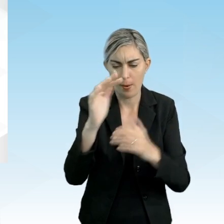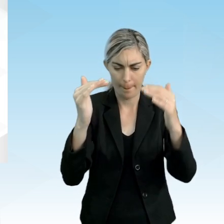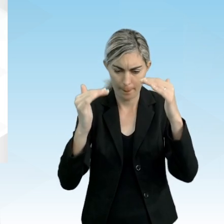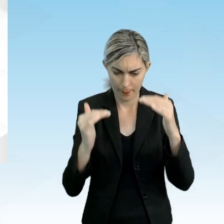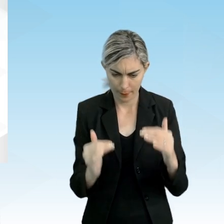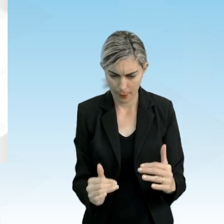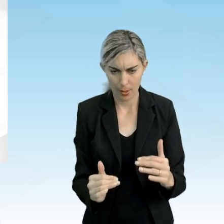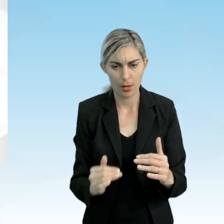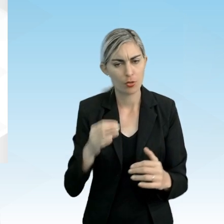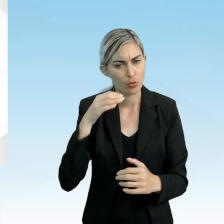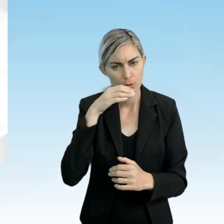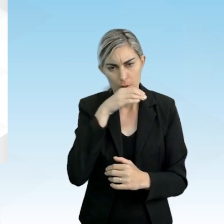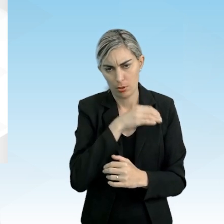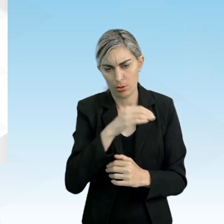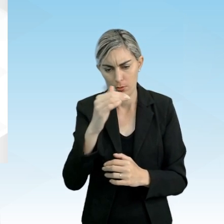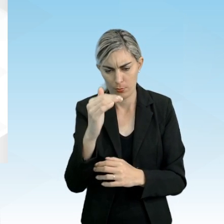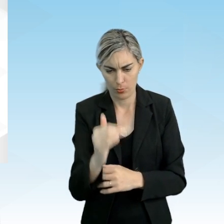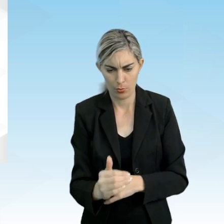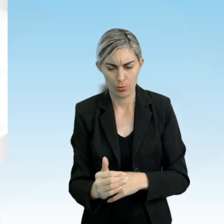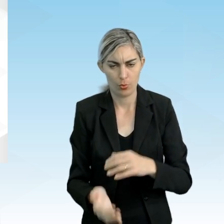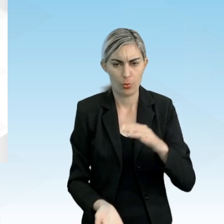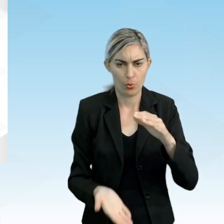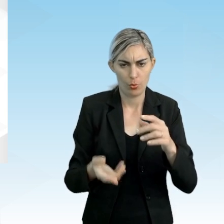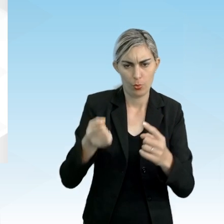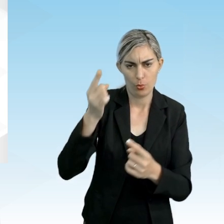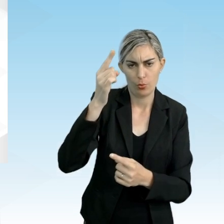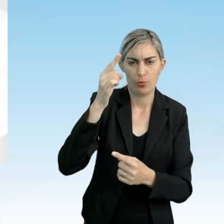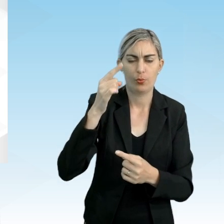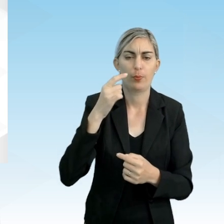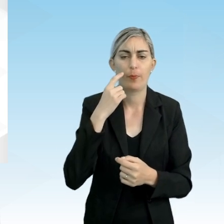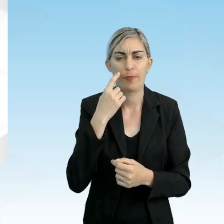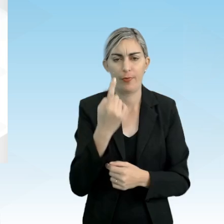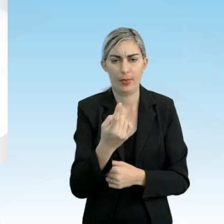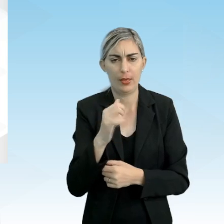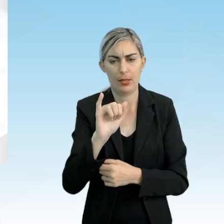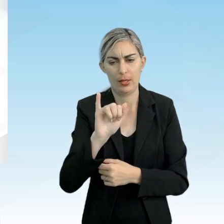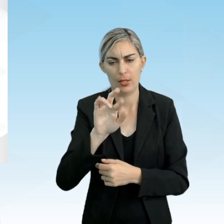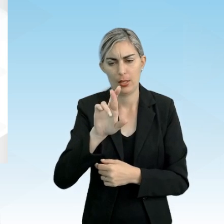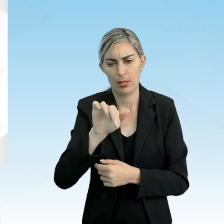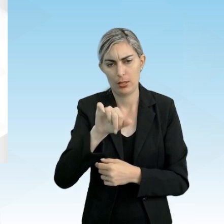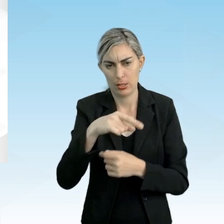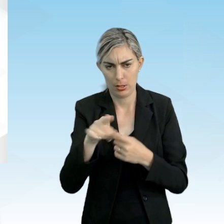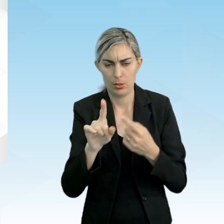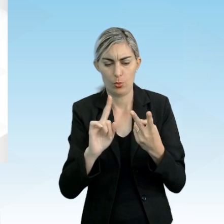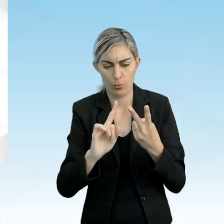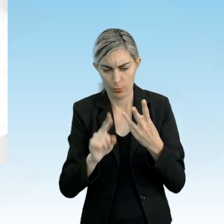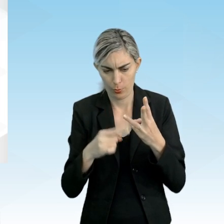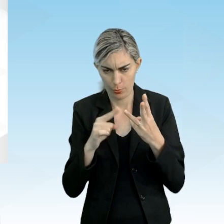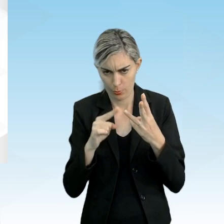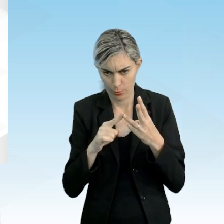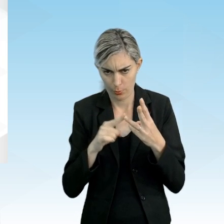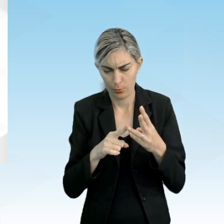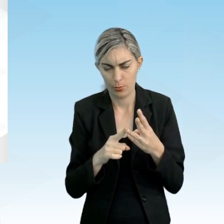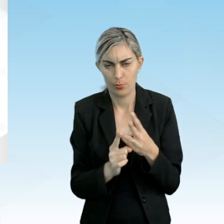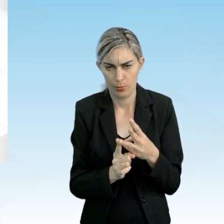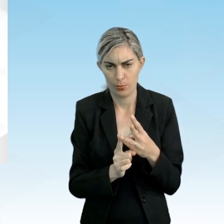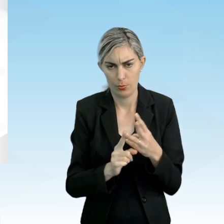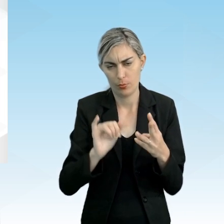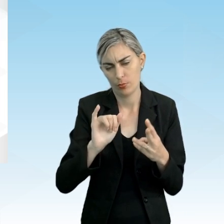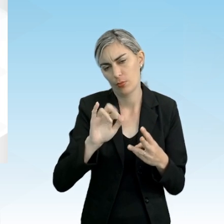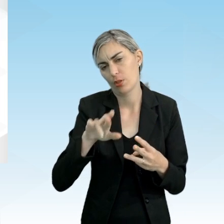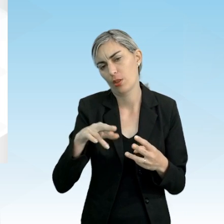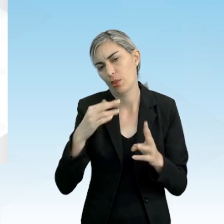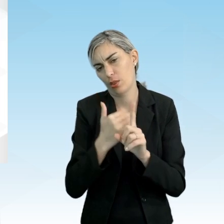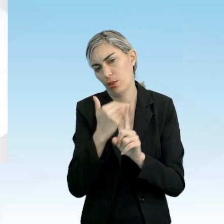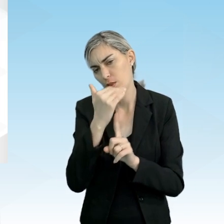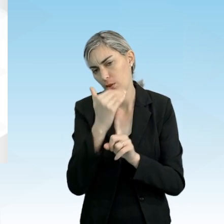embaixo que é mais quente ele sobe no caso de irradiação Podemos dizer que a irradiação